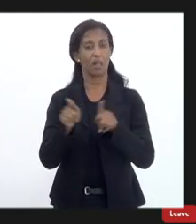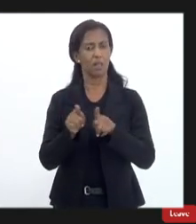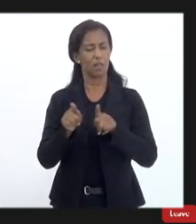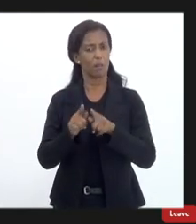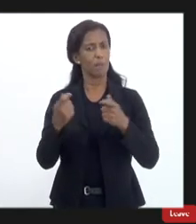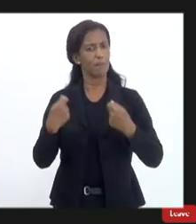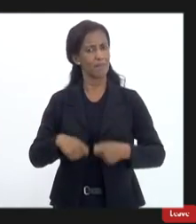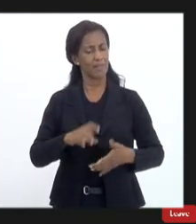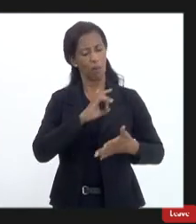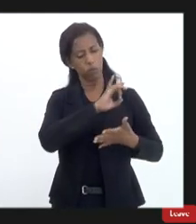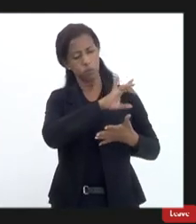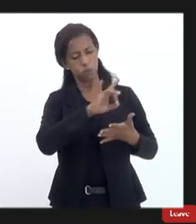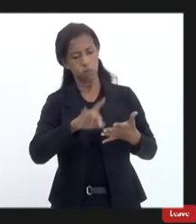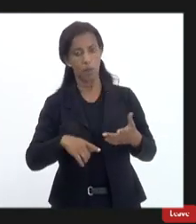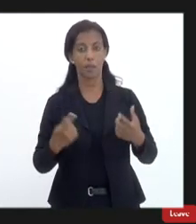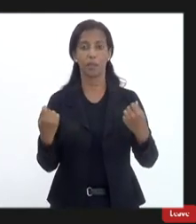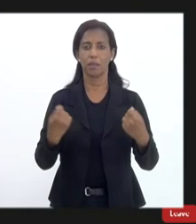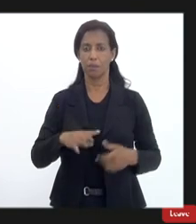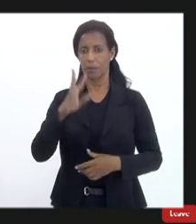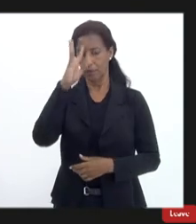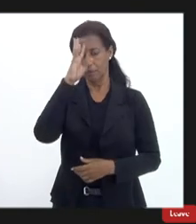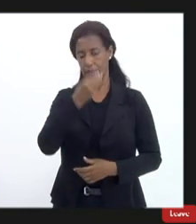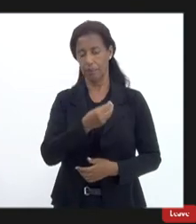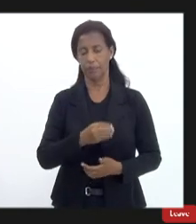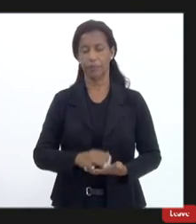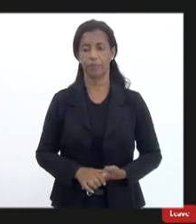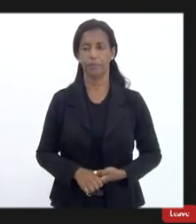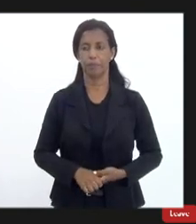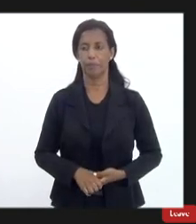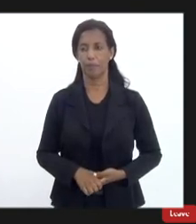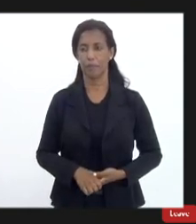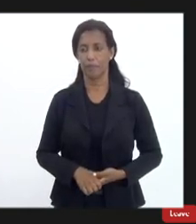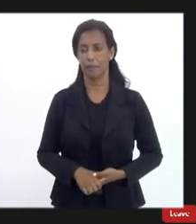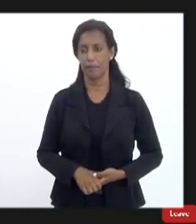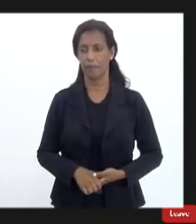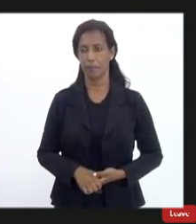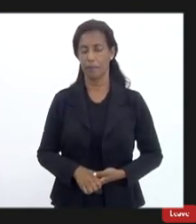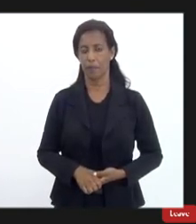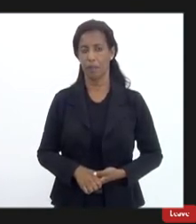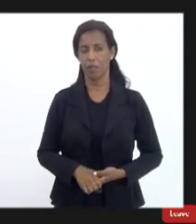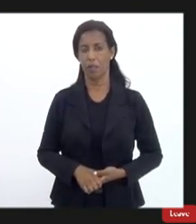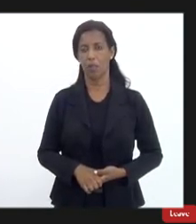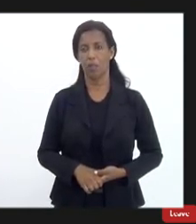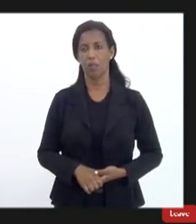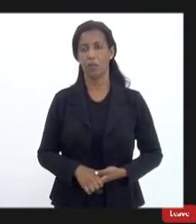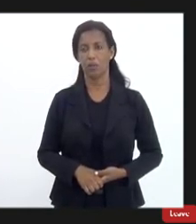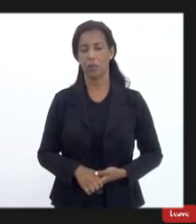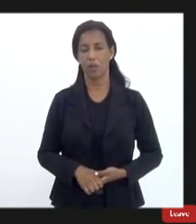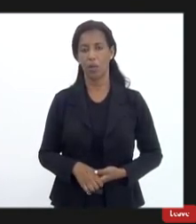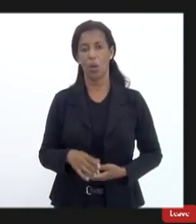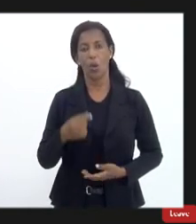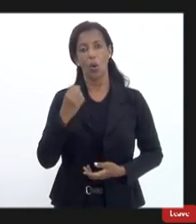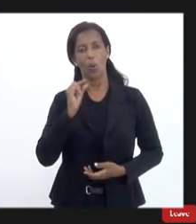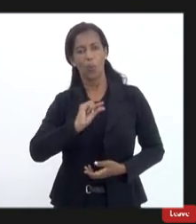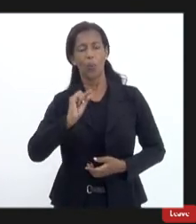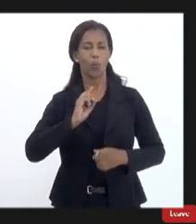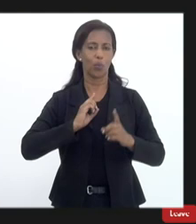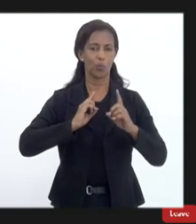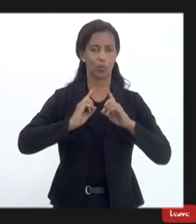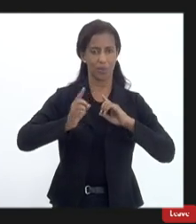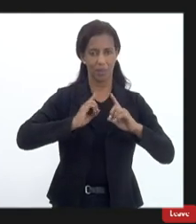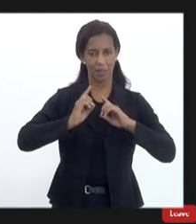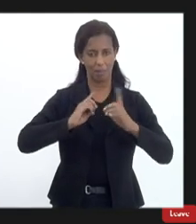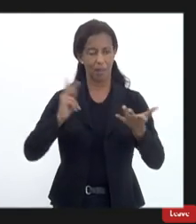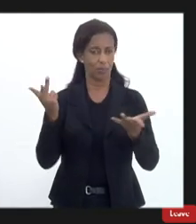essas questões e elas precisam ser consideradas. Então, eu queria pontuar essas duas questões um pouco no debate do relatório, que é o